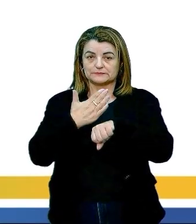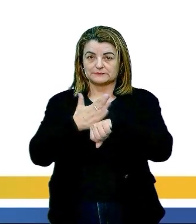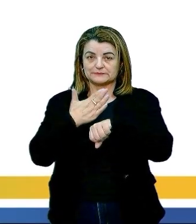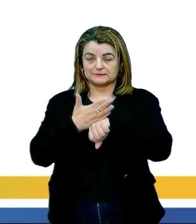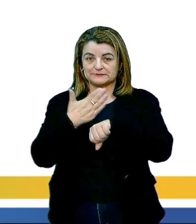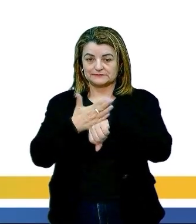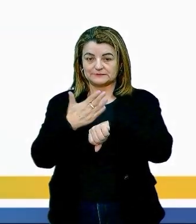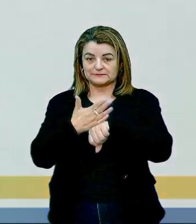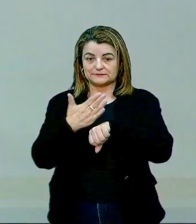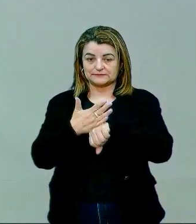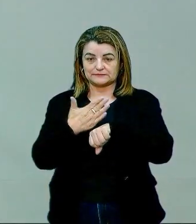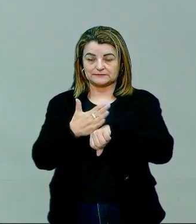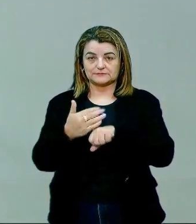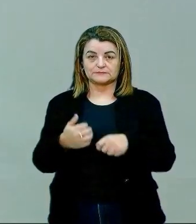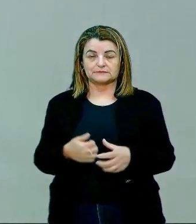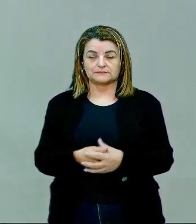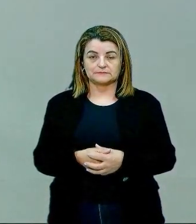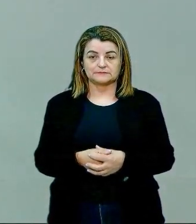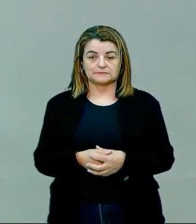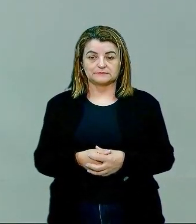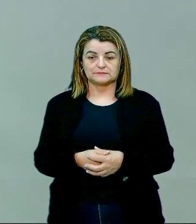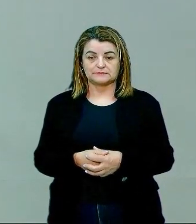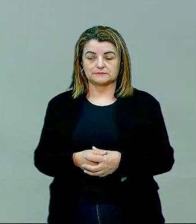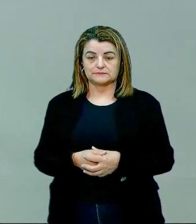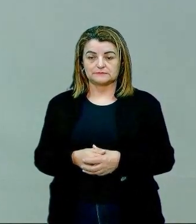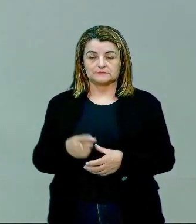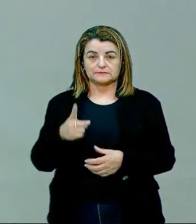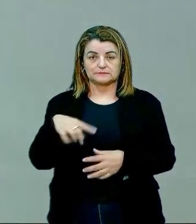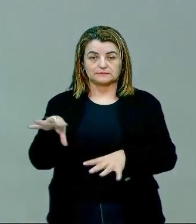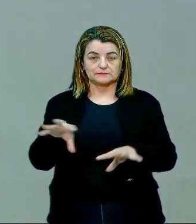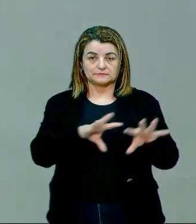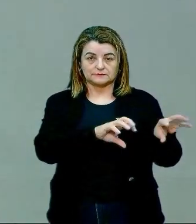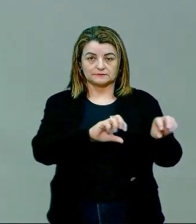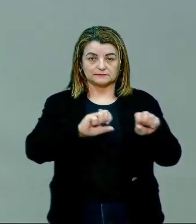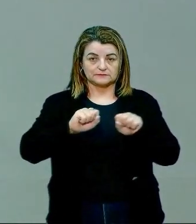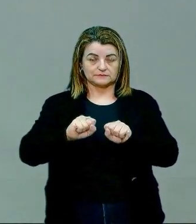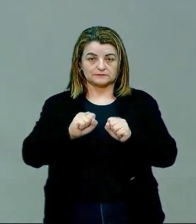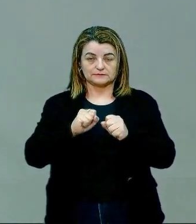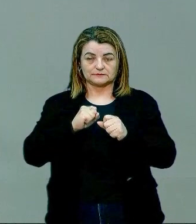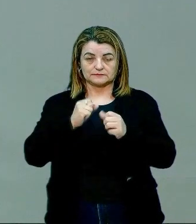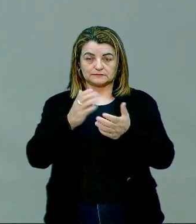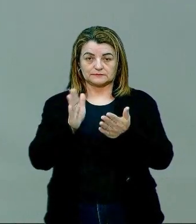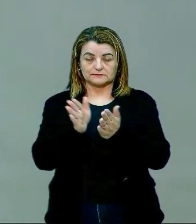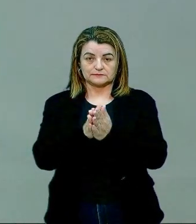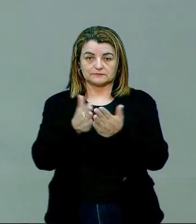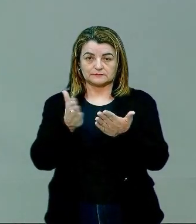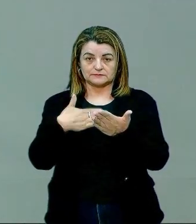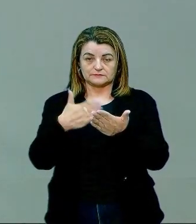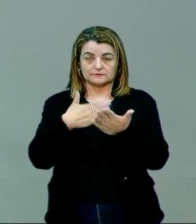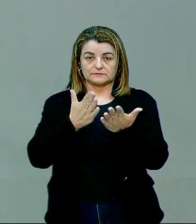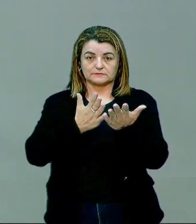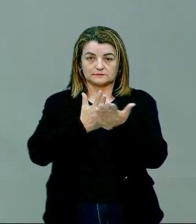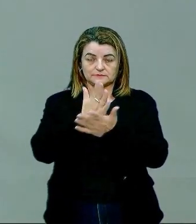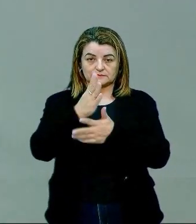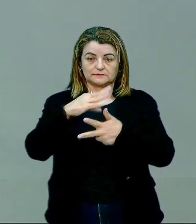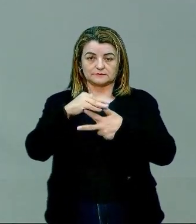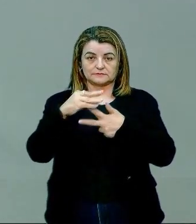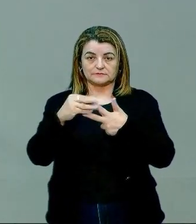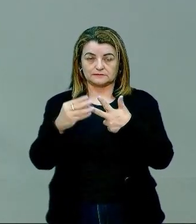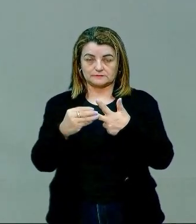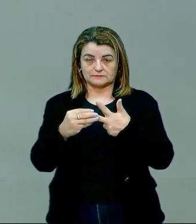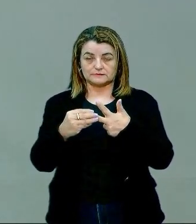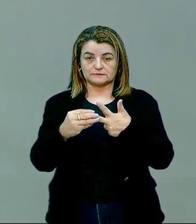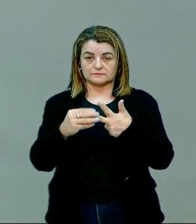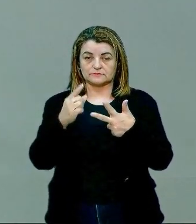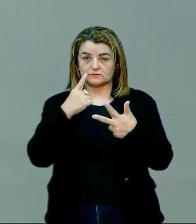Agora vamos aos nossos exercícios. Vocês vão pegar em casa o livro de vocês, o segundo ano, a prova Enem, esse da capa